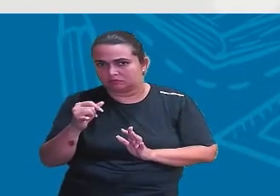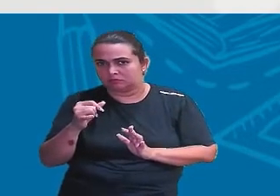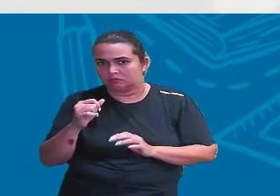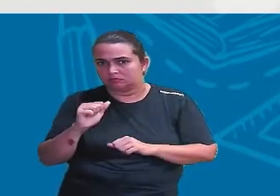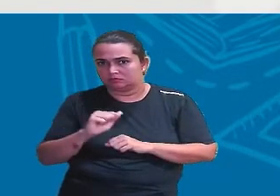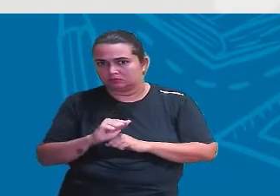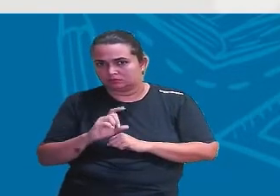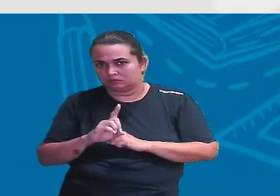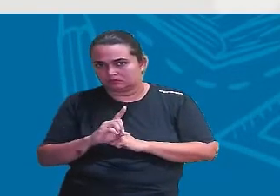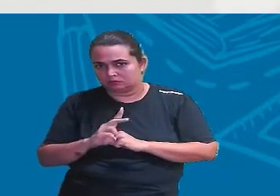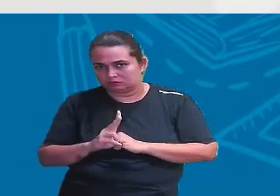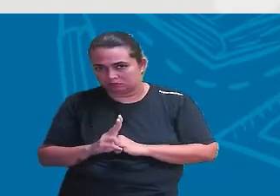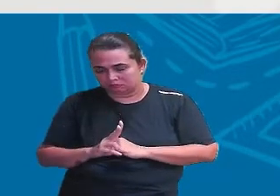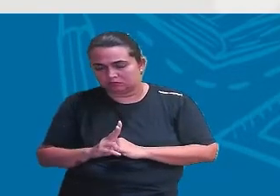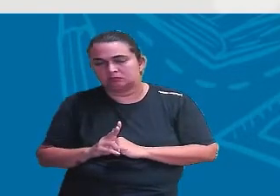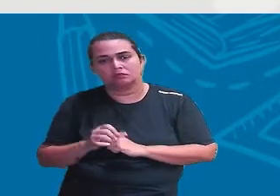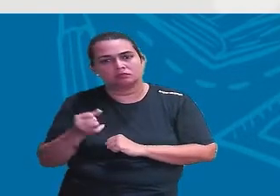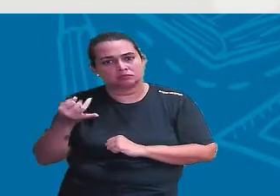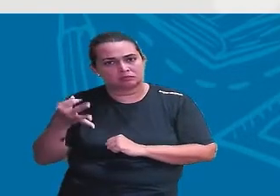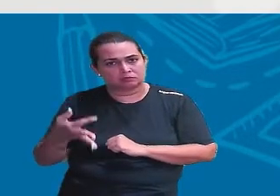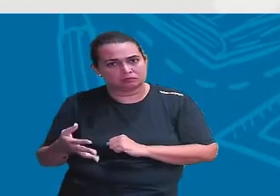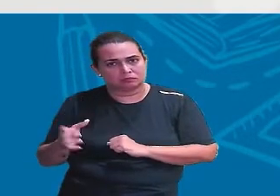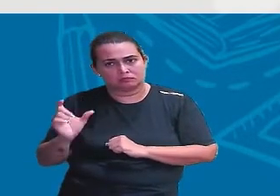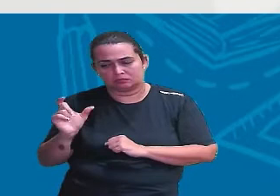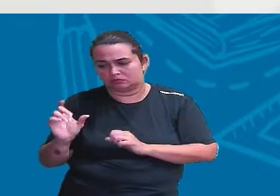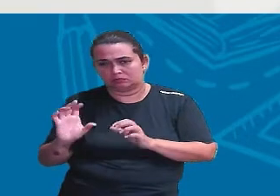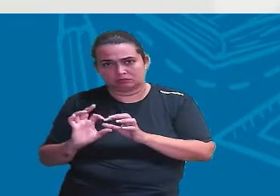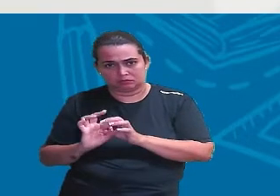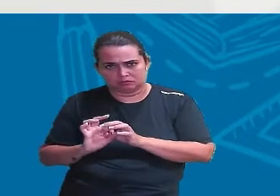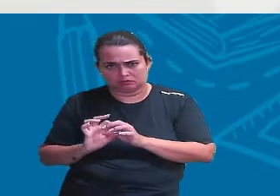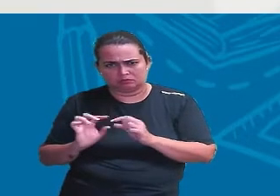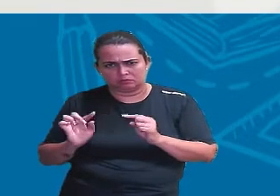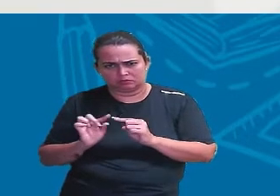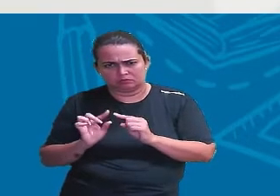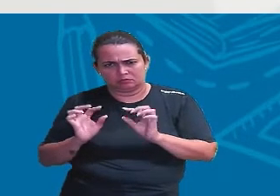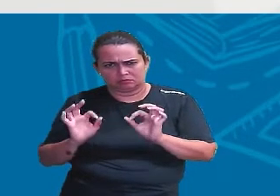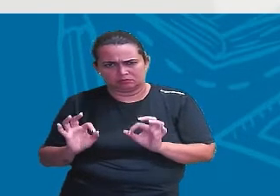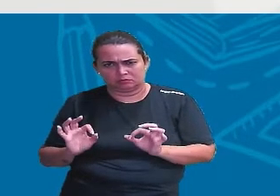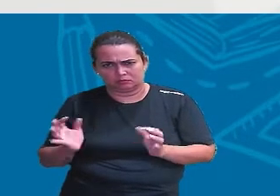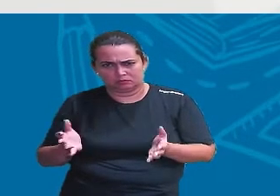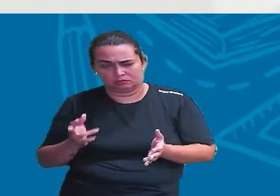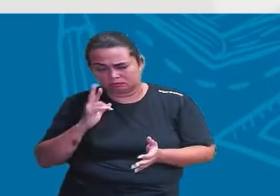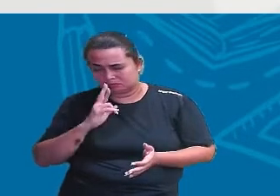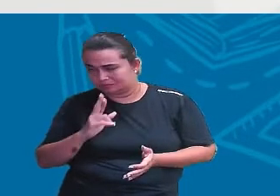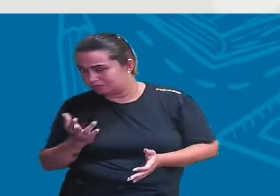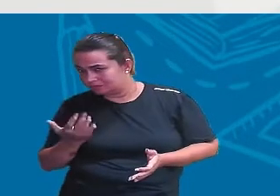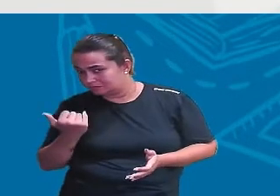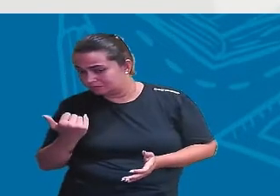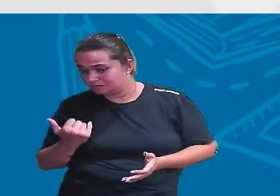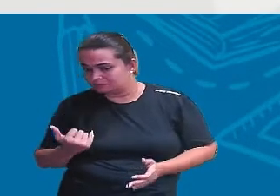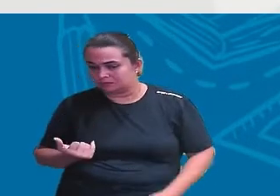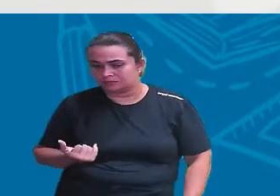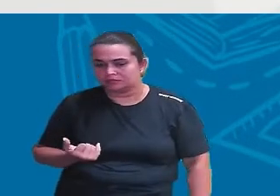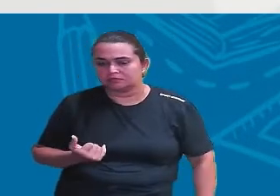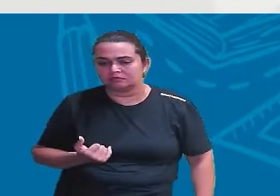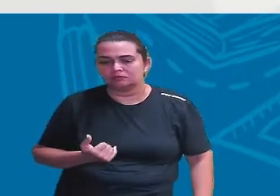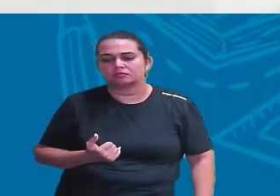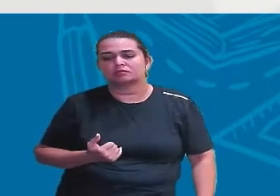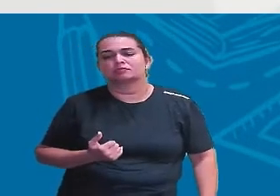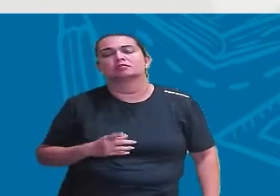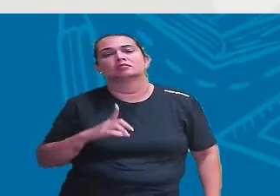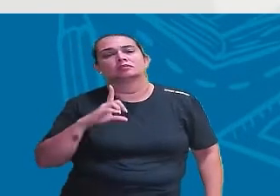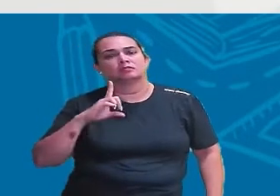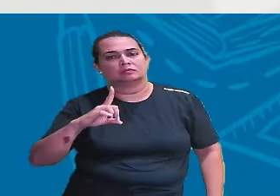sobre advérbios e sobre conjunções? Vamos saber a resposta? Bom, se vocês colocaram a